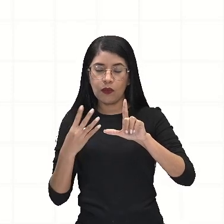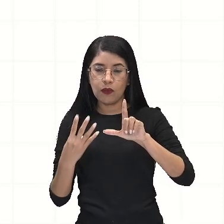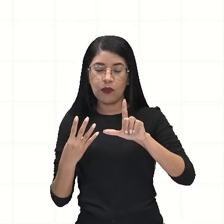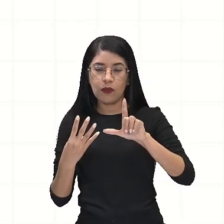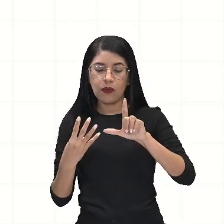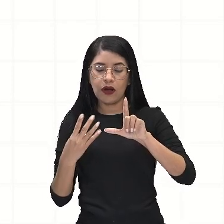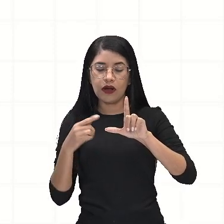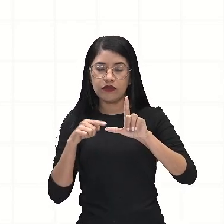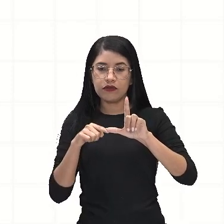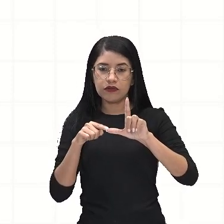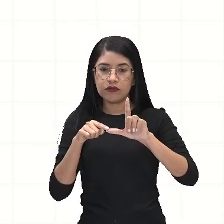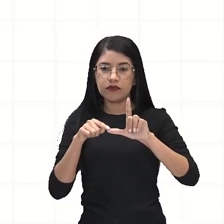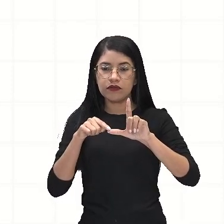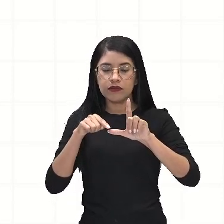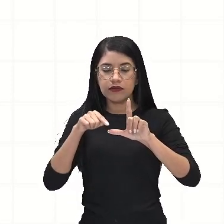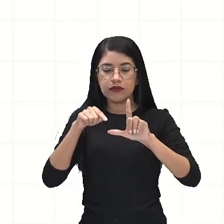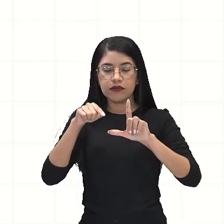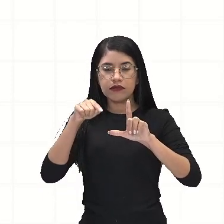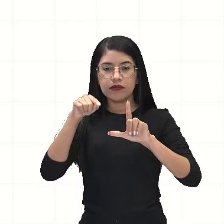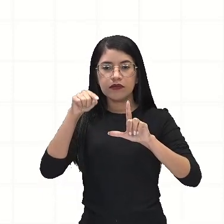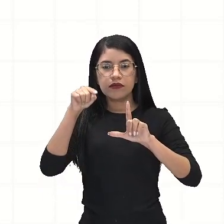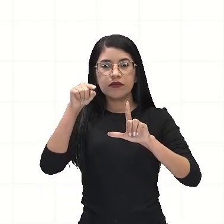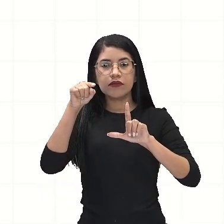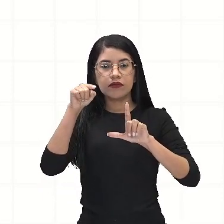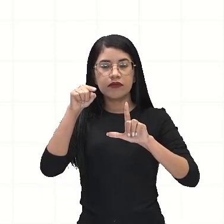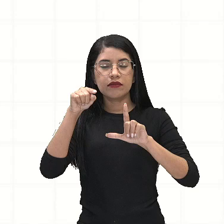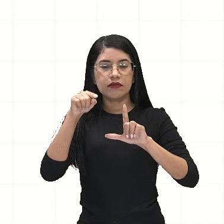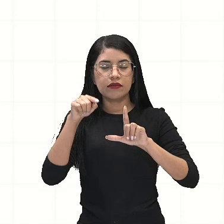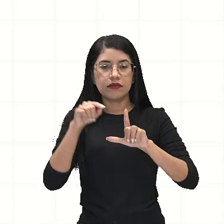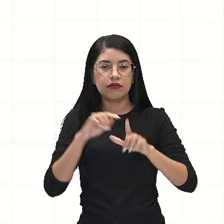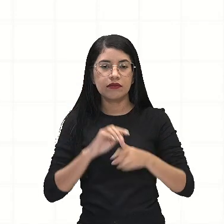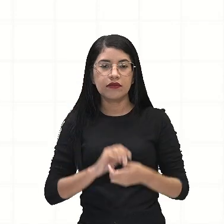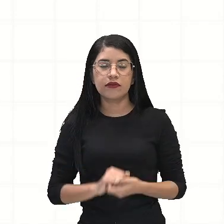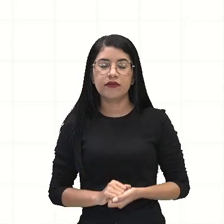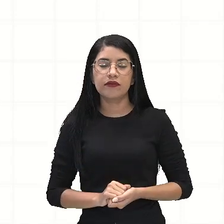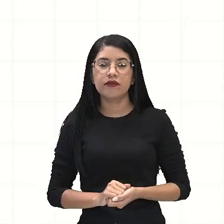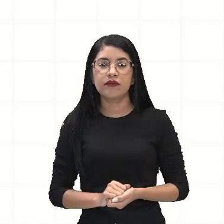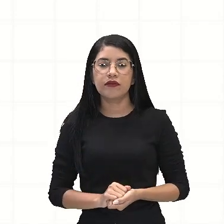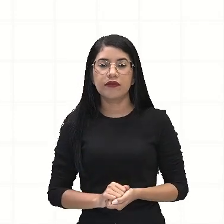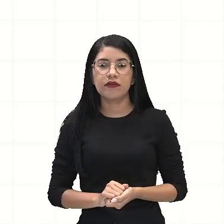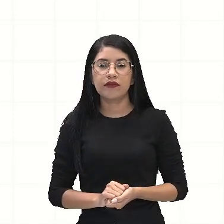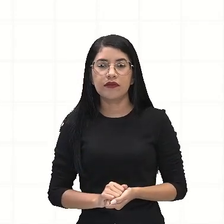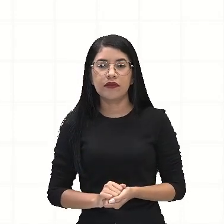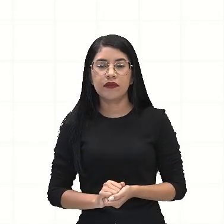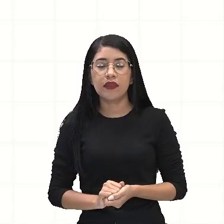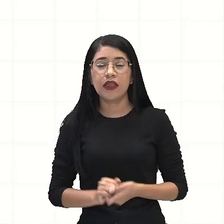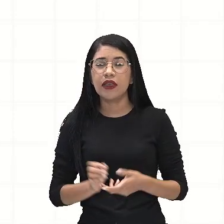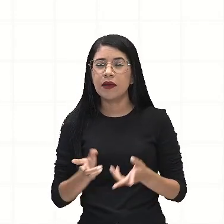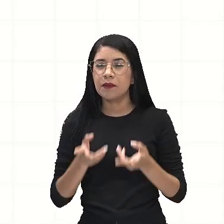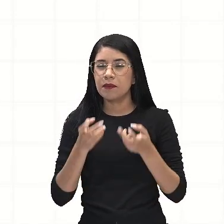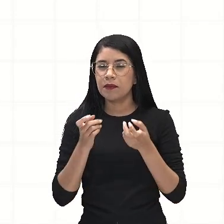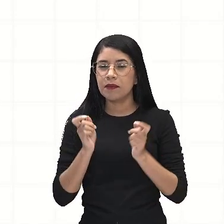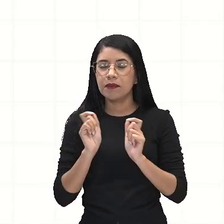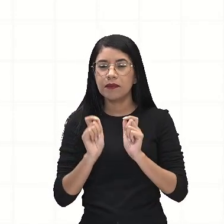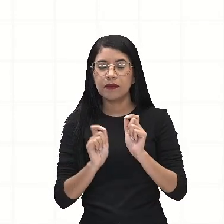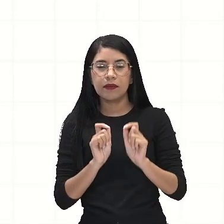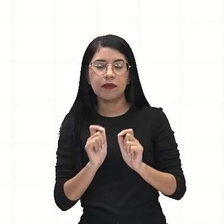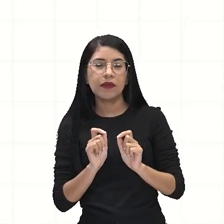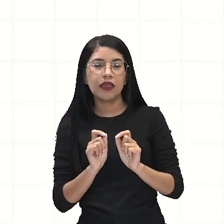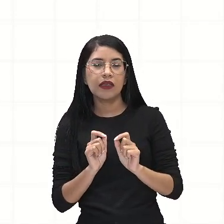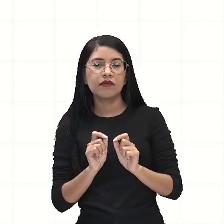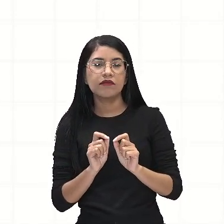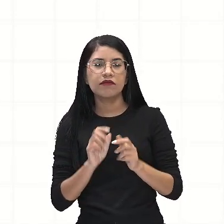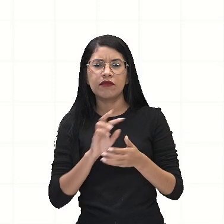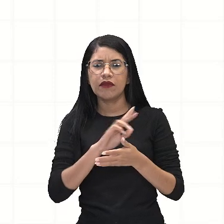eixo x e vai subindo até o infinito. Daqui, ó, a gente consegue observar algumas coisas bem